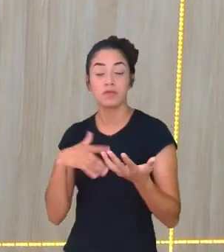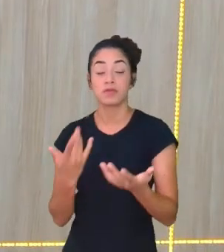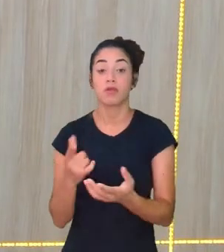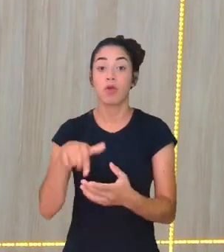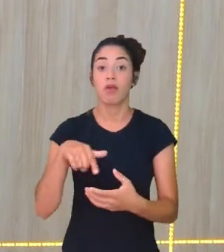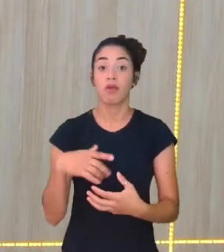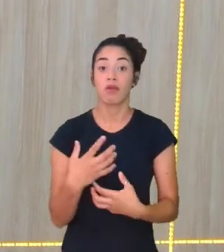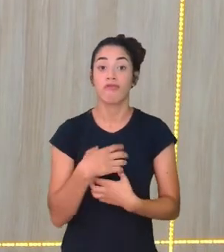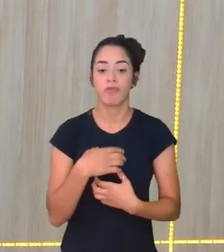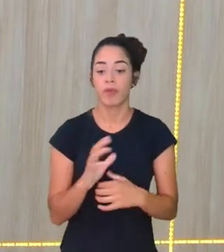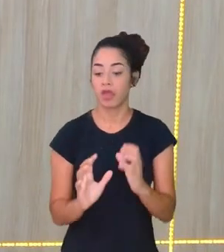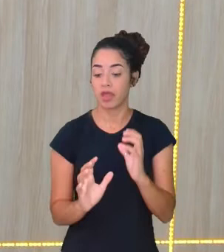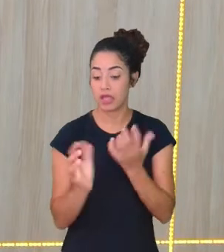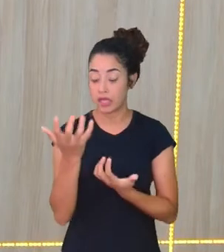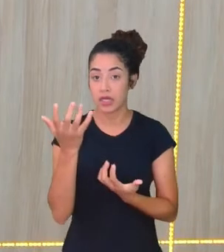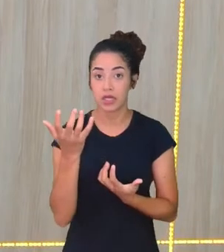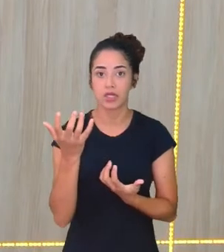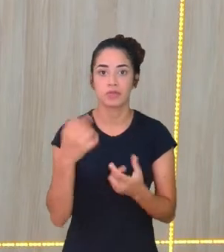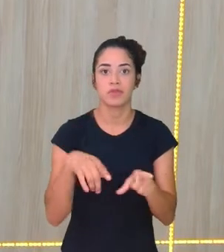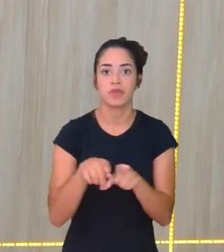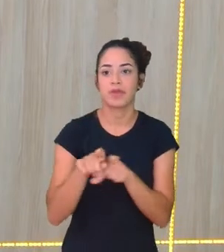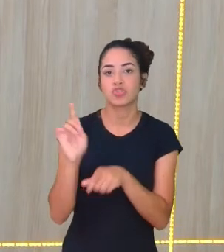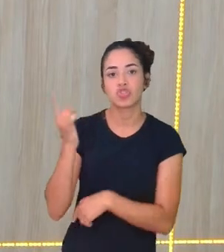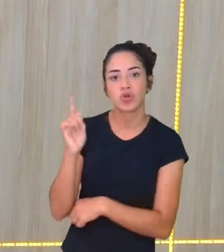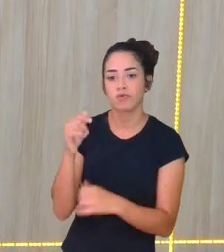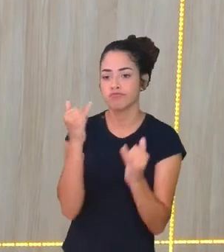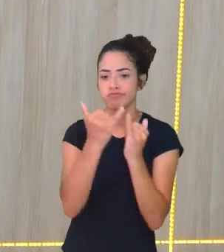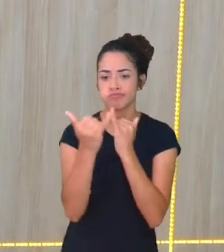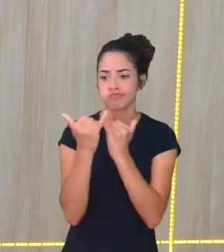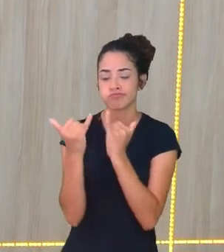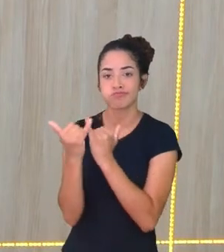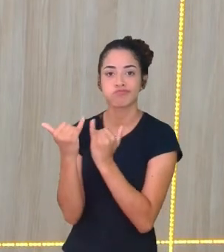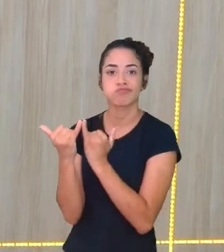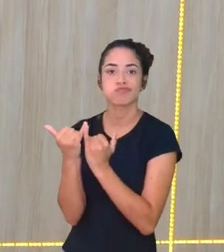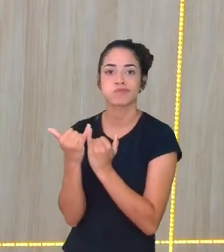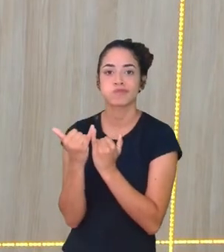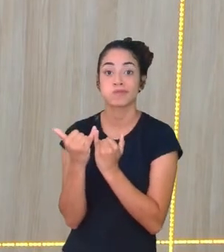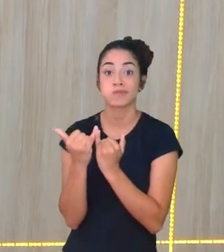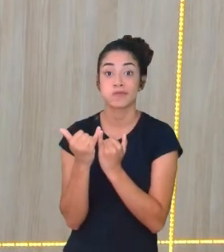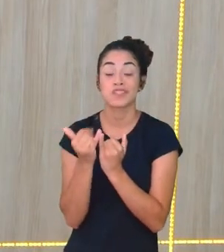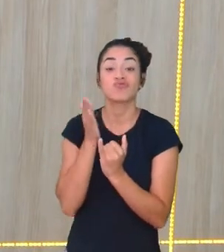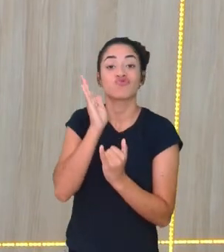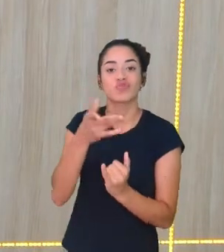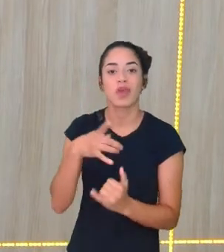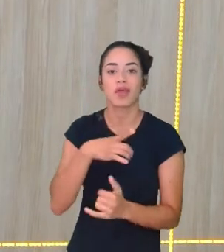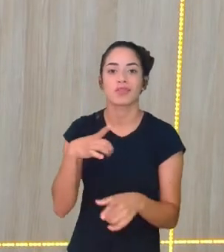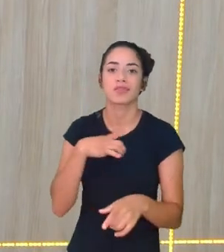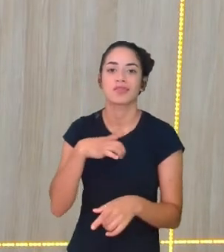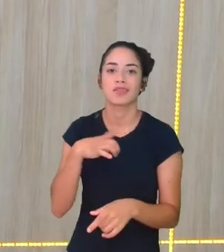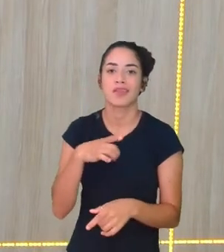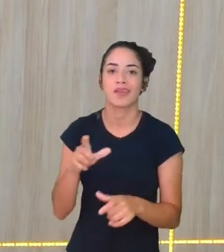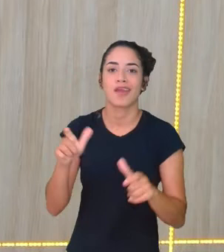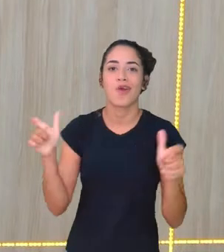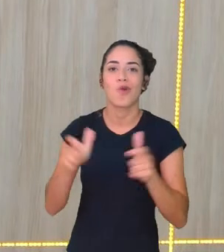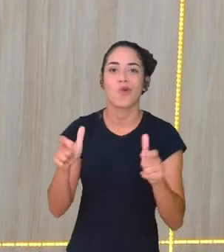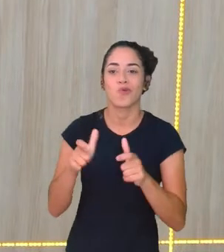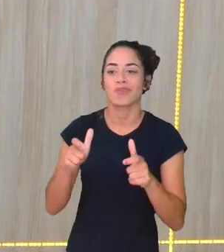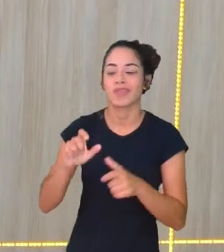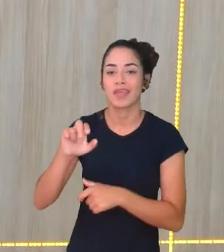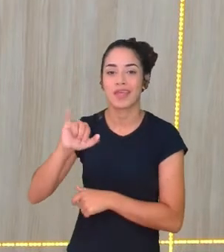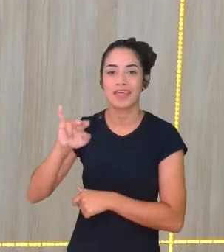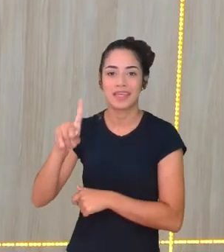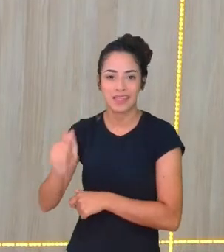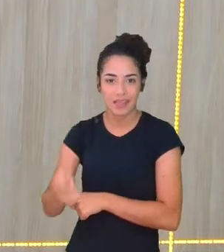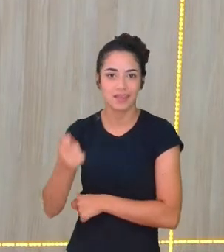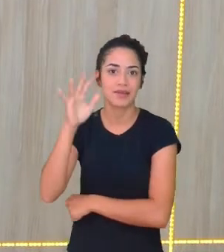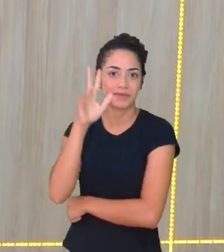condição climática e geográfica muito semelhante ao que eles já tinham lá nas ilhas africanas e